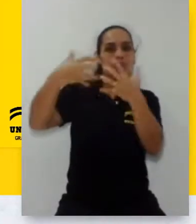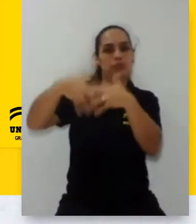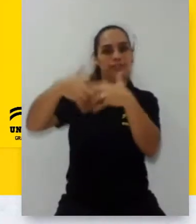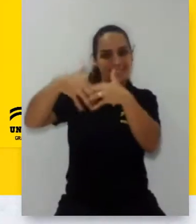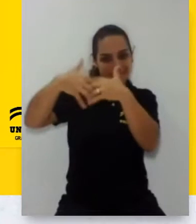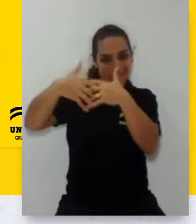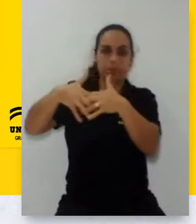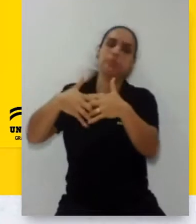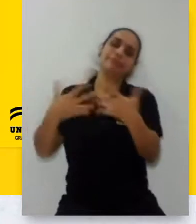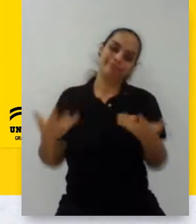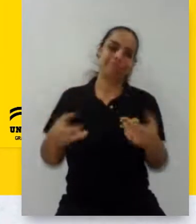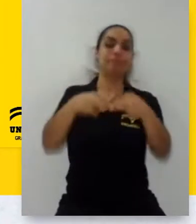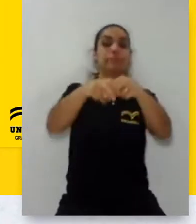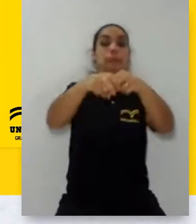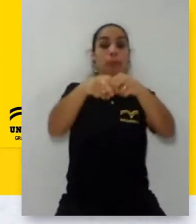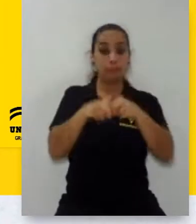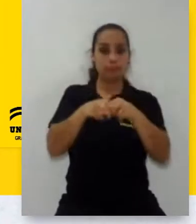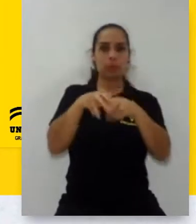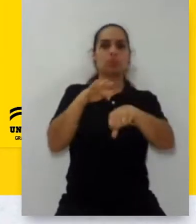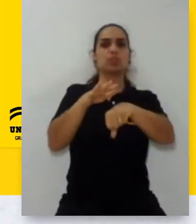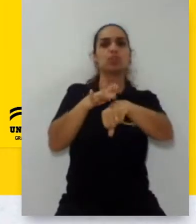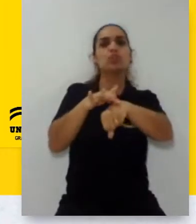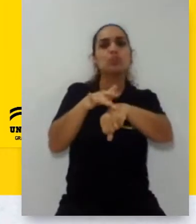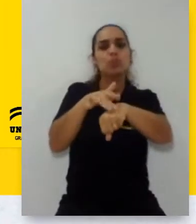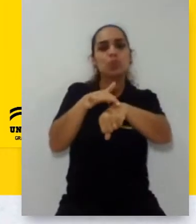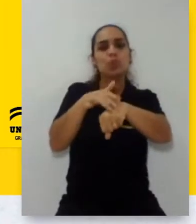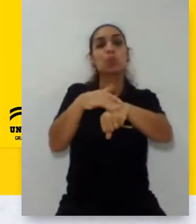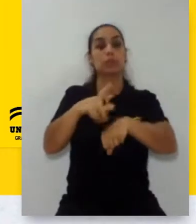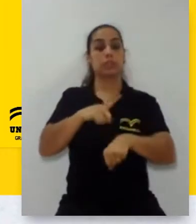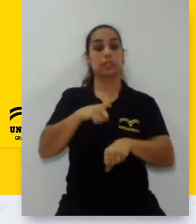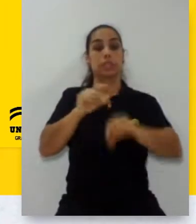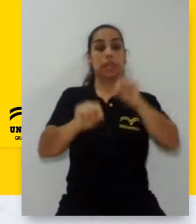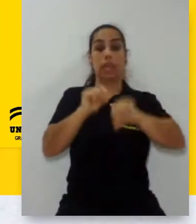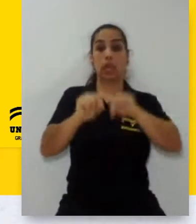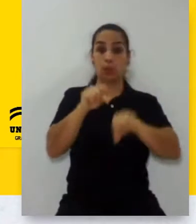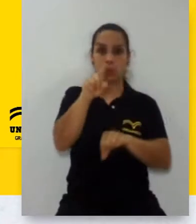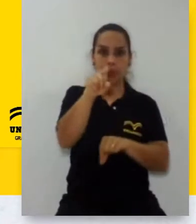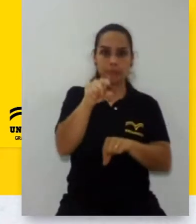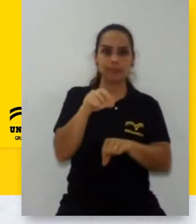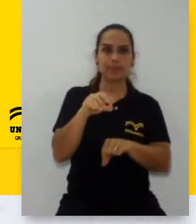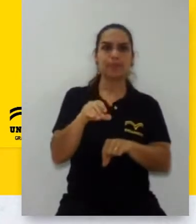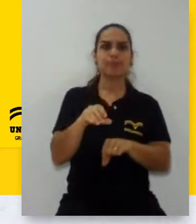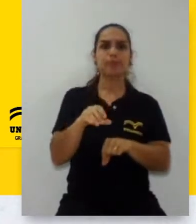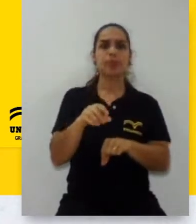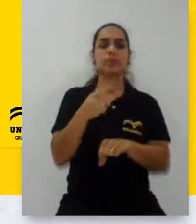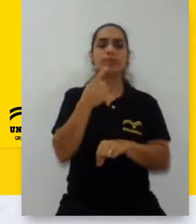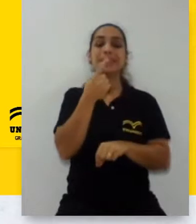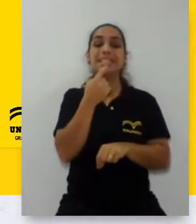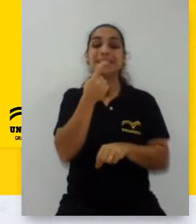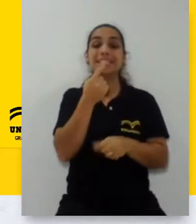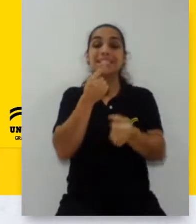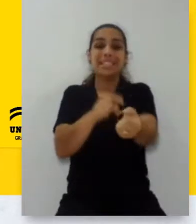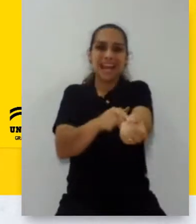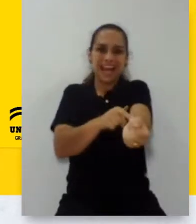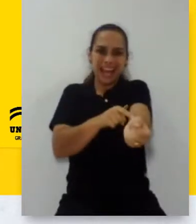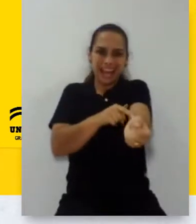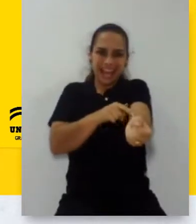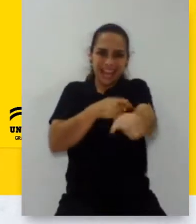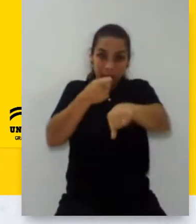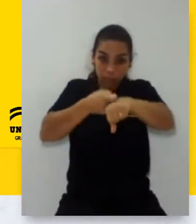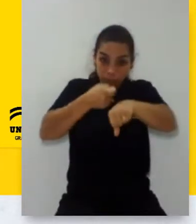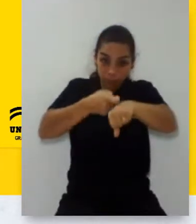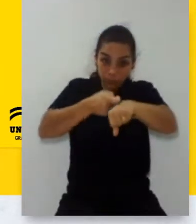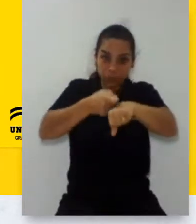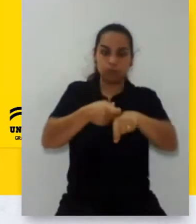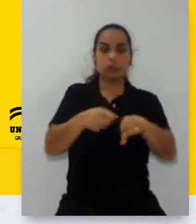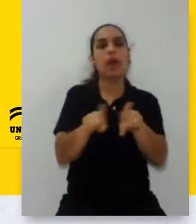são as principais causas? Tem a coagulação sanguínea, hipertensão, que também é um grande problema, nós vimos que é o principal fator de